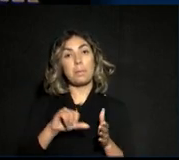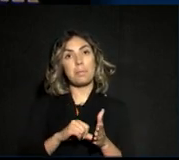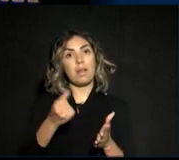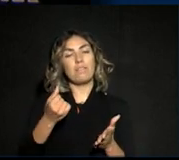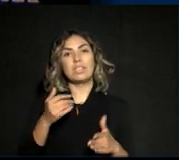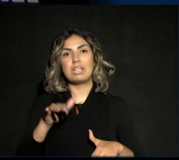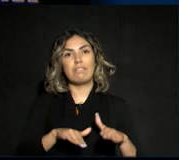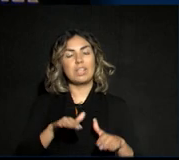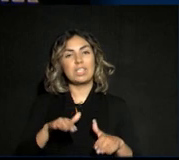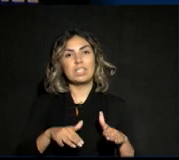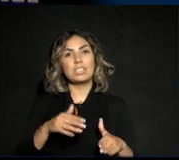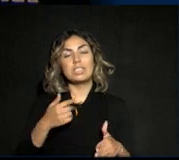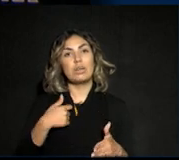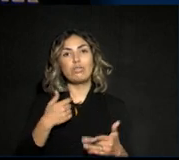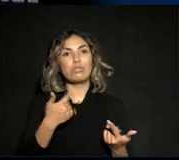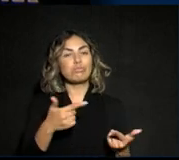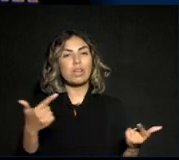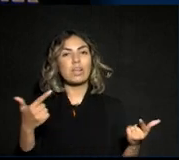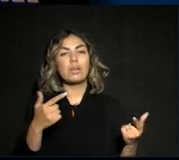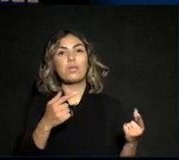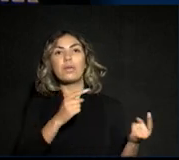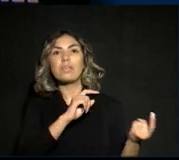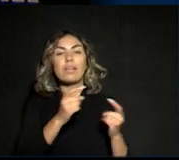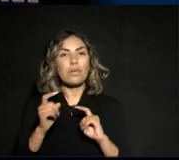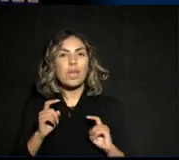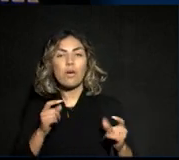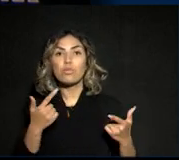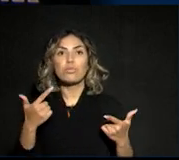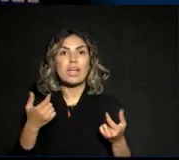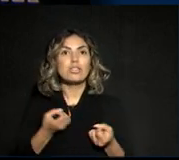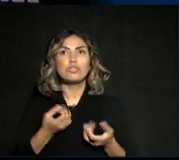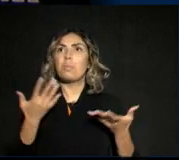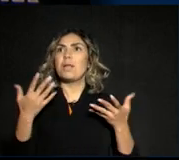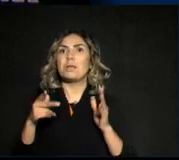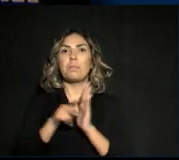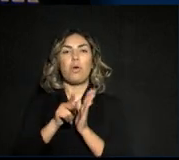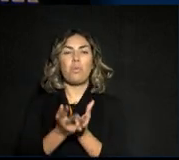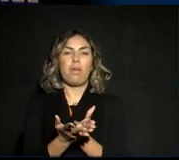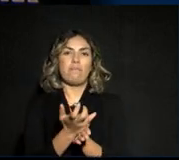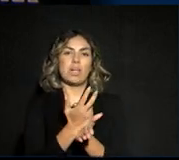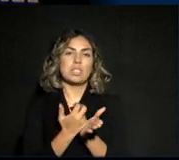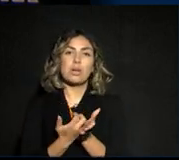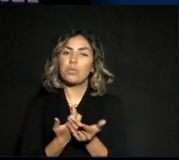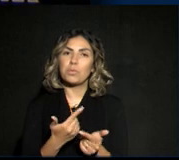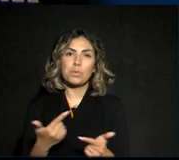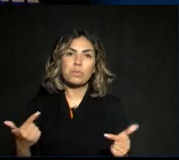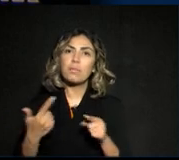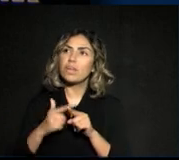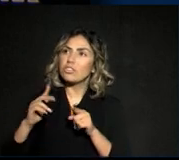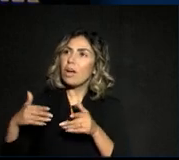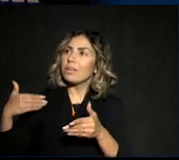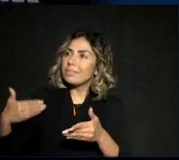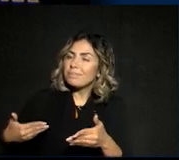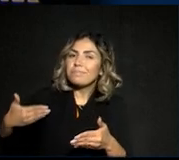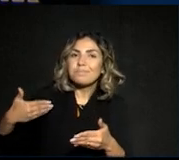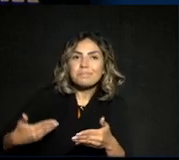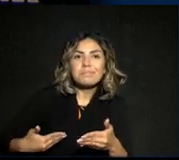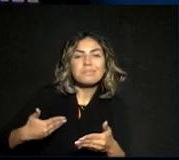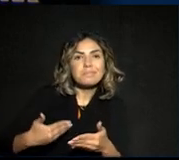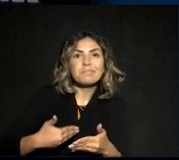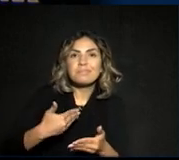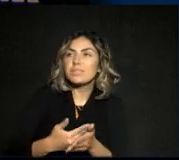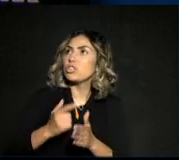a gente não tenha, entre reuniões do Copom, surpresas para cima da inflação, né? Porque a gente vem de uma sequência grande, né, de